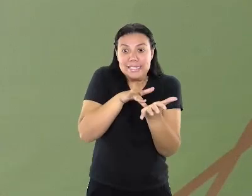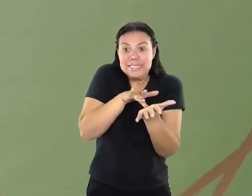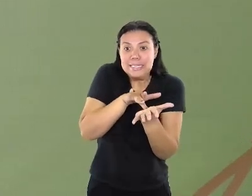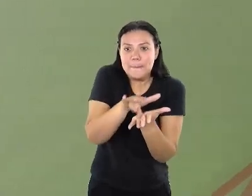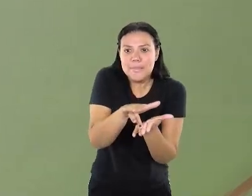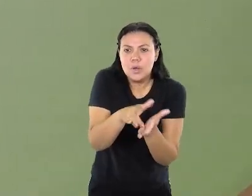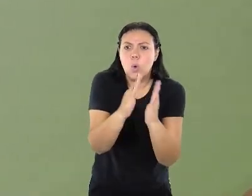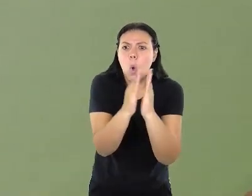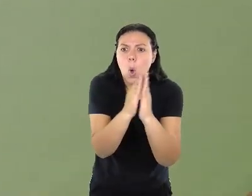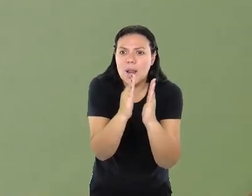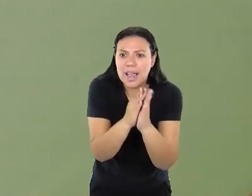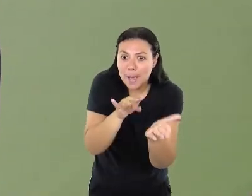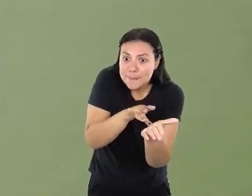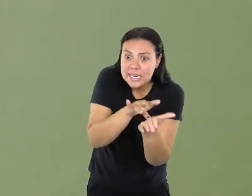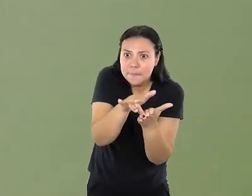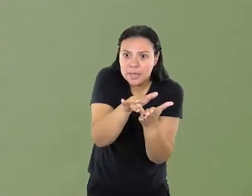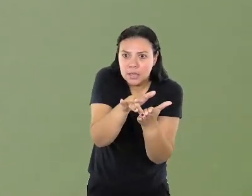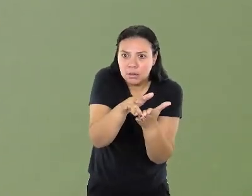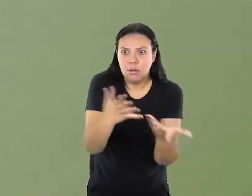É demais.